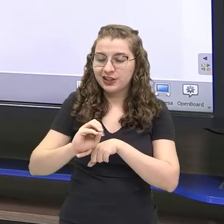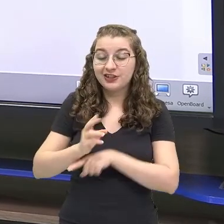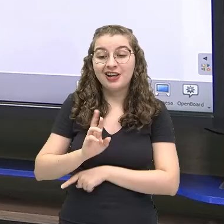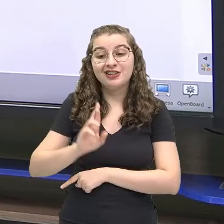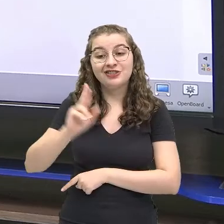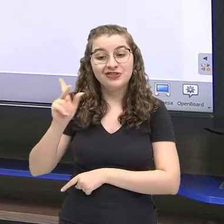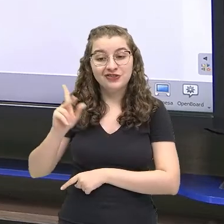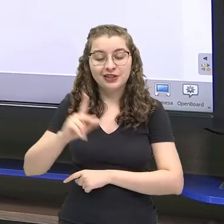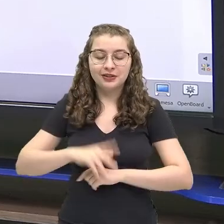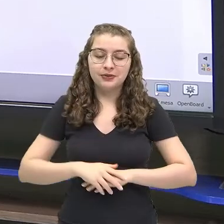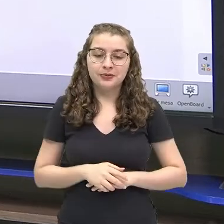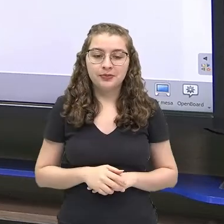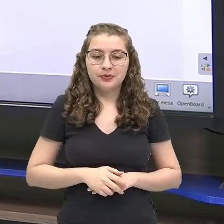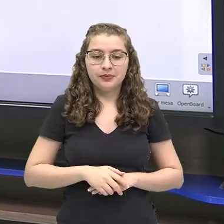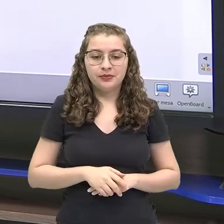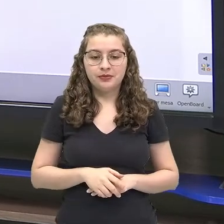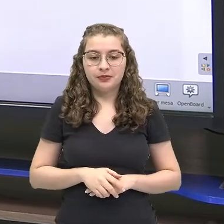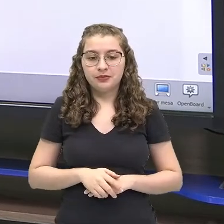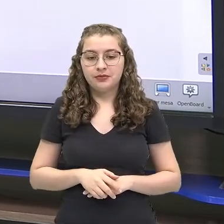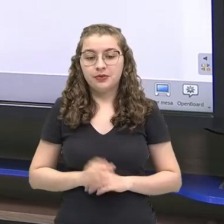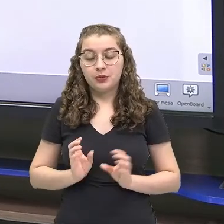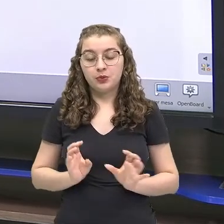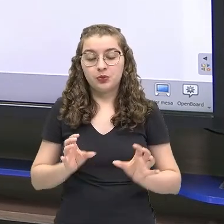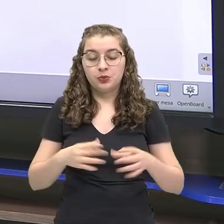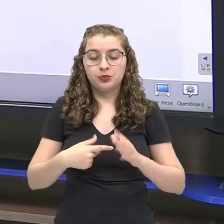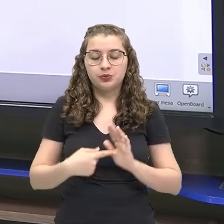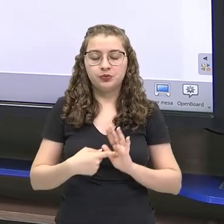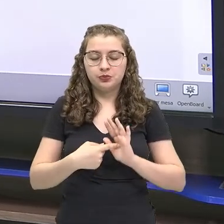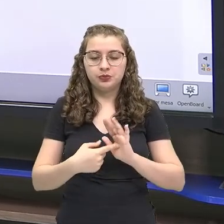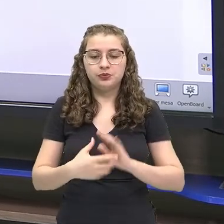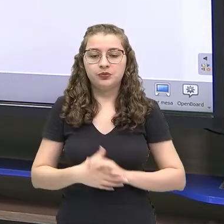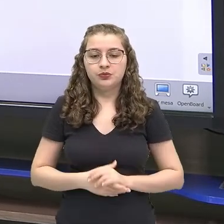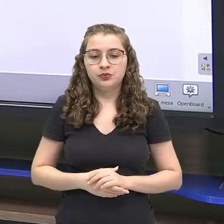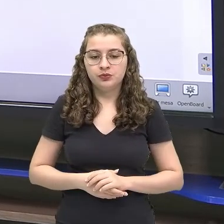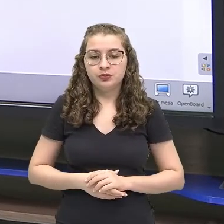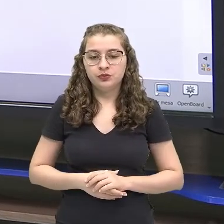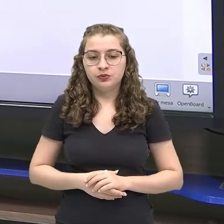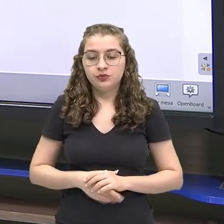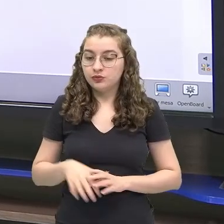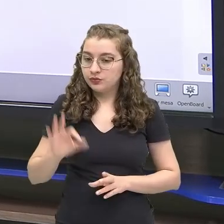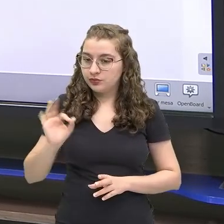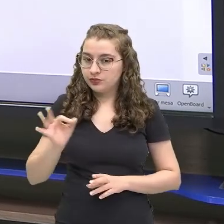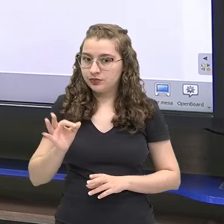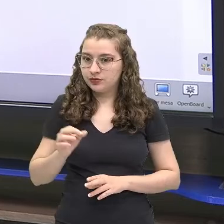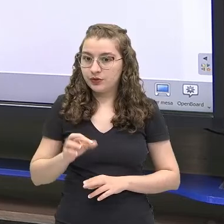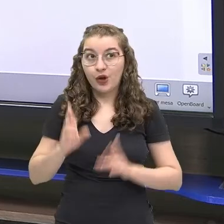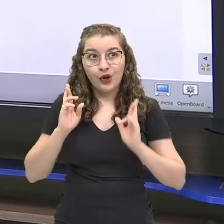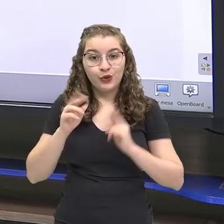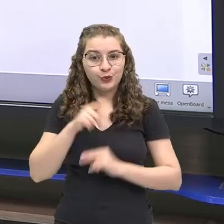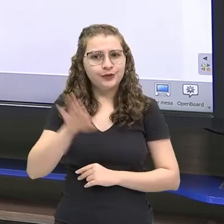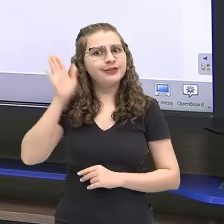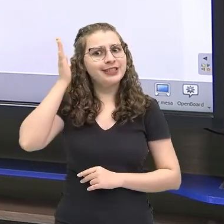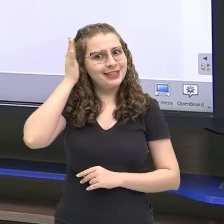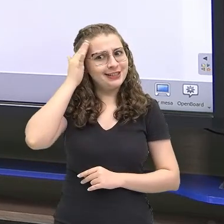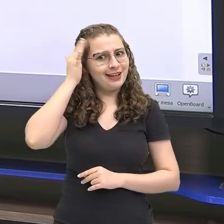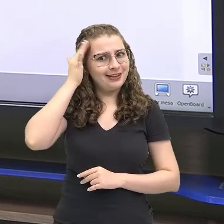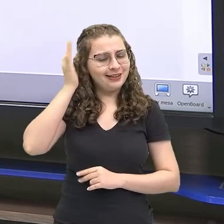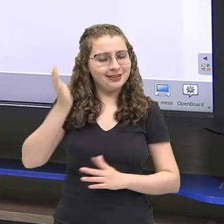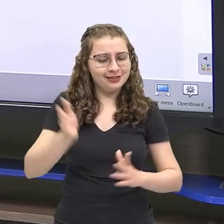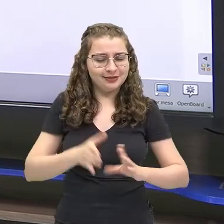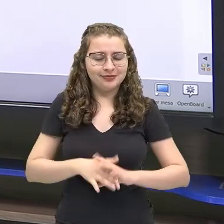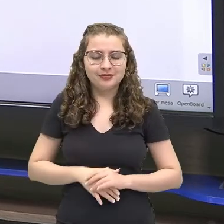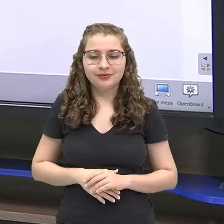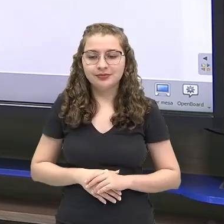sufixo. Aqui não, tem o nome da função, então vai aparecer a palavra amida, certo? Espero que vocês tenham compreendido. Vamos